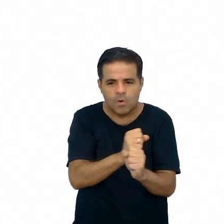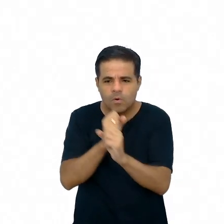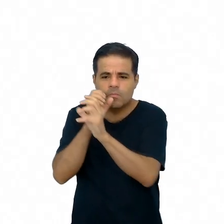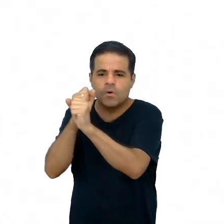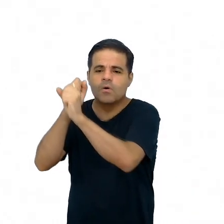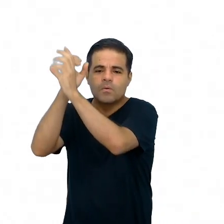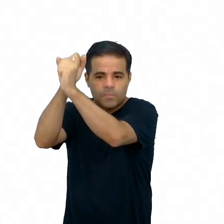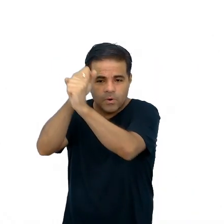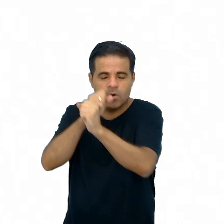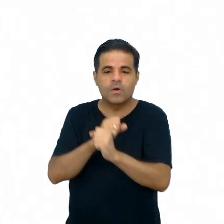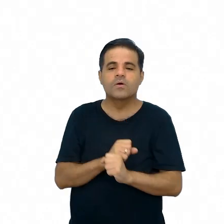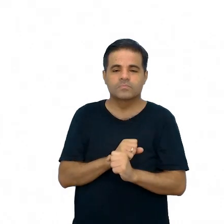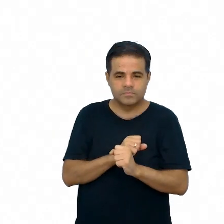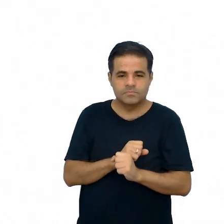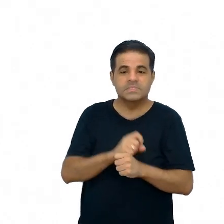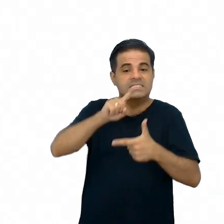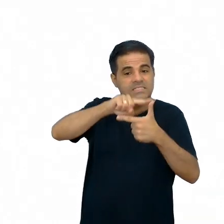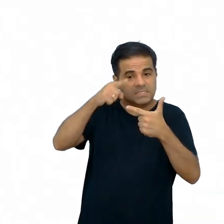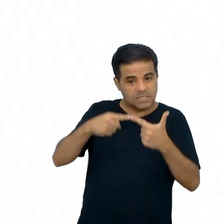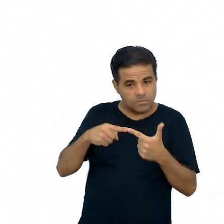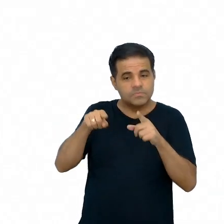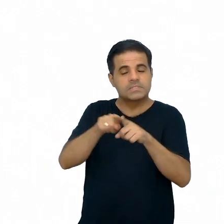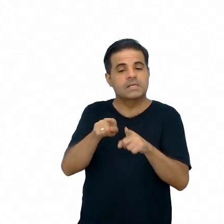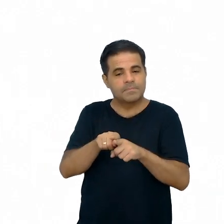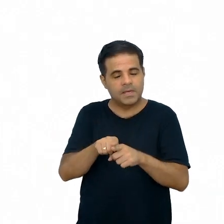vértices e ângulos.